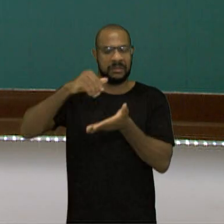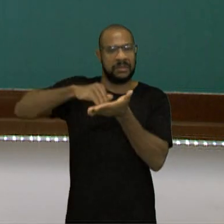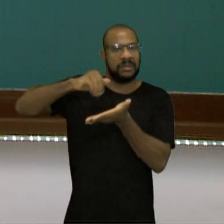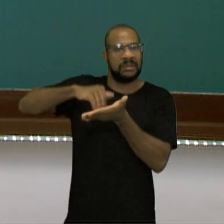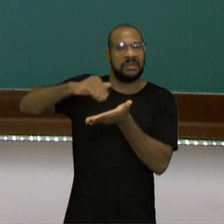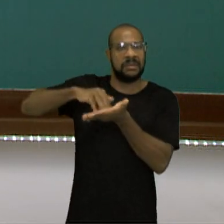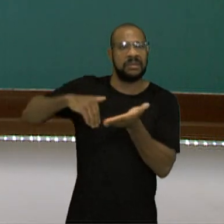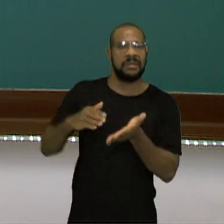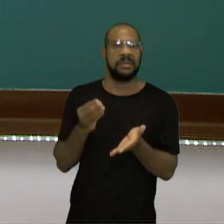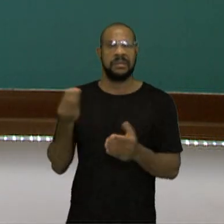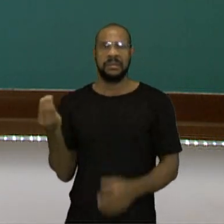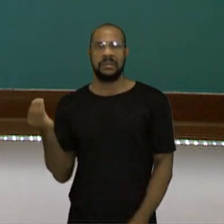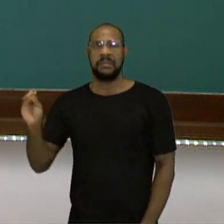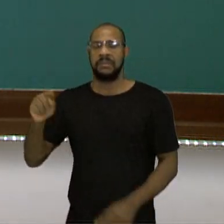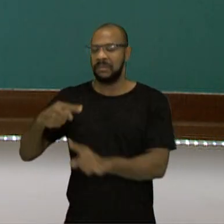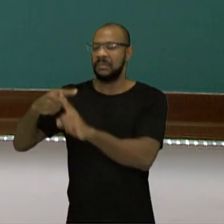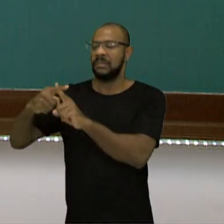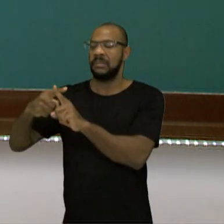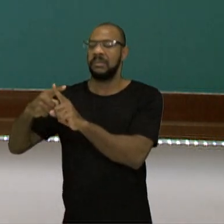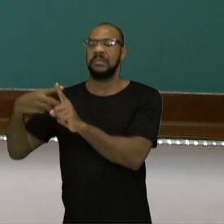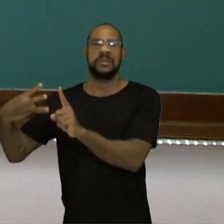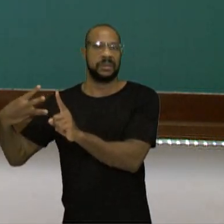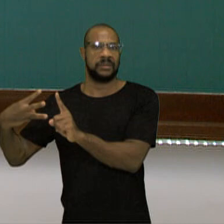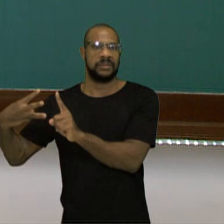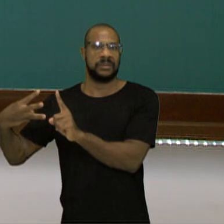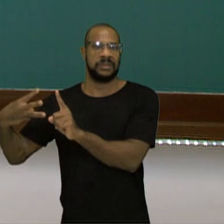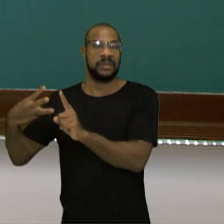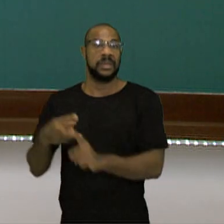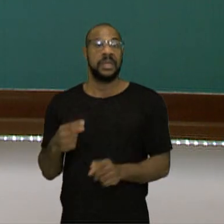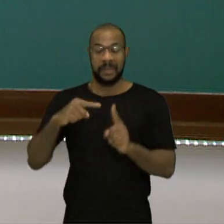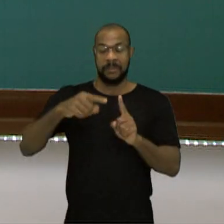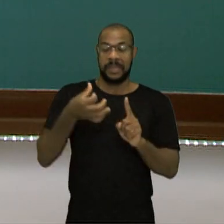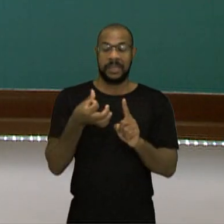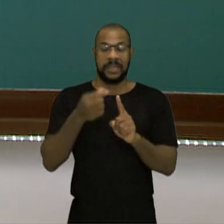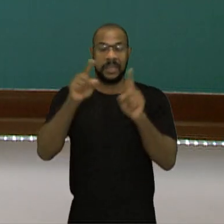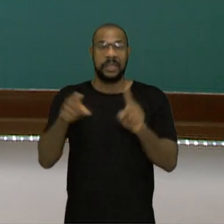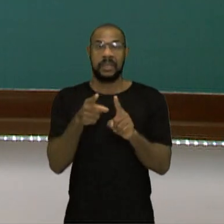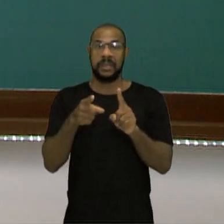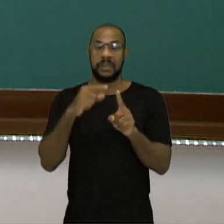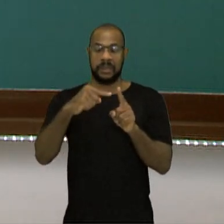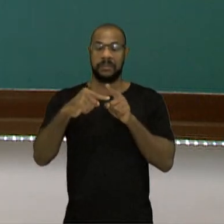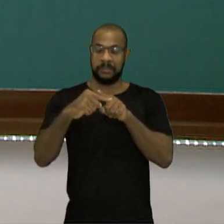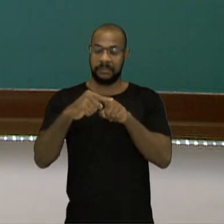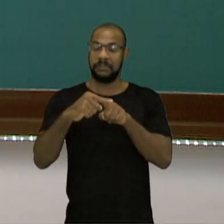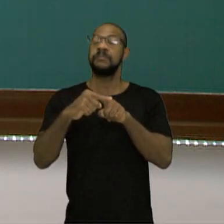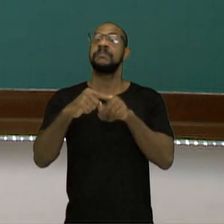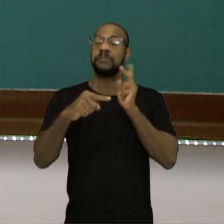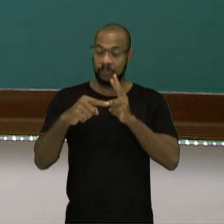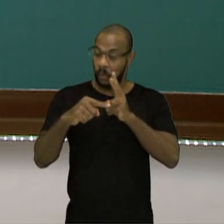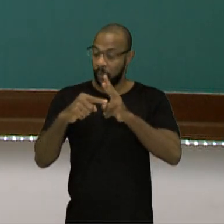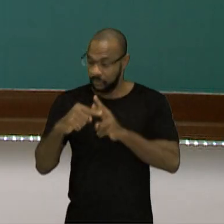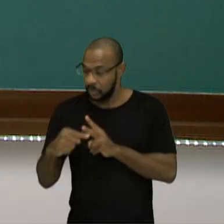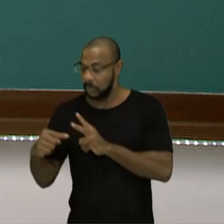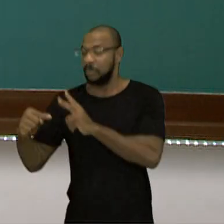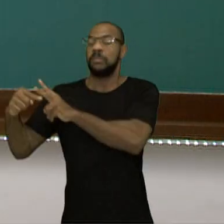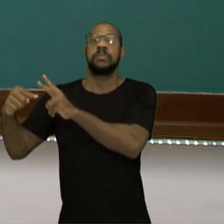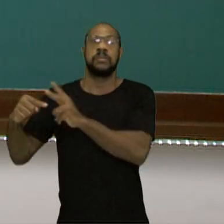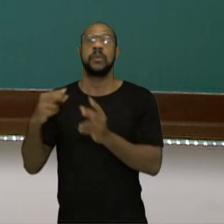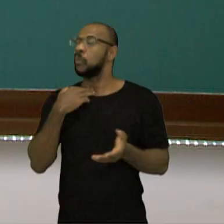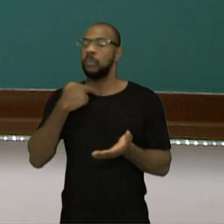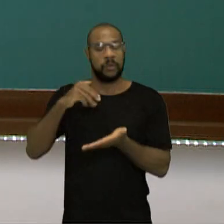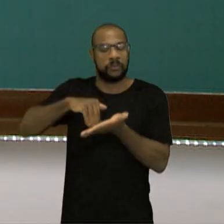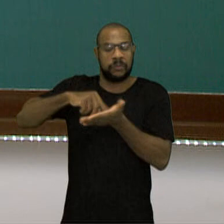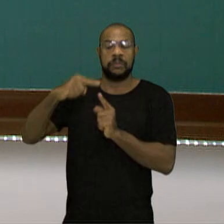da frente, vai ficar o mais da operação, mais 3. Esse menos 6 aqui, eu não posso tirar o sinal de menos na frente. É uma